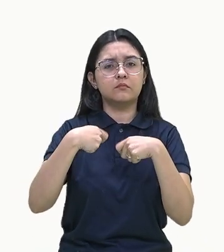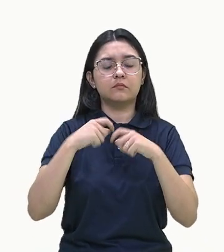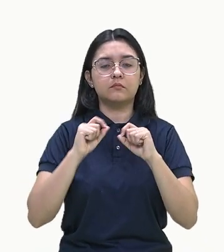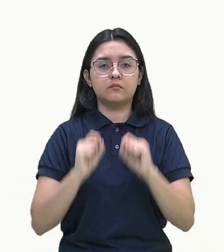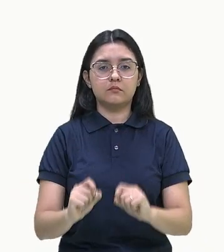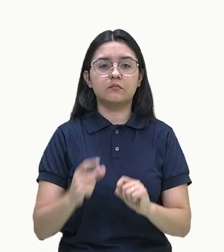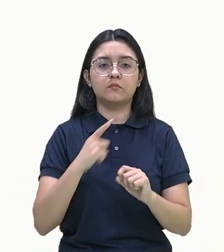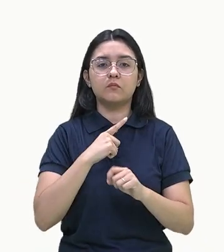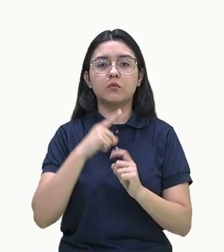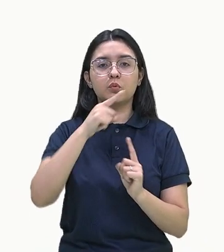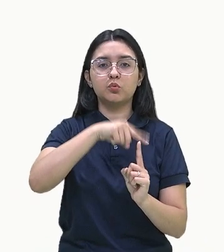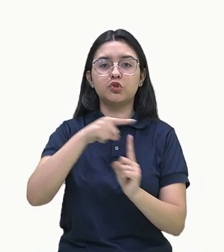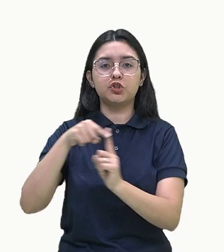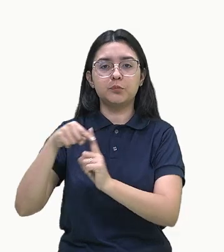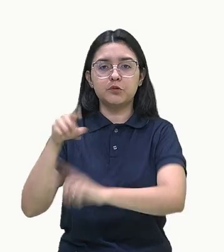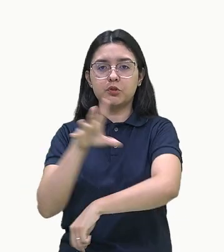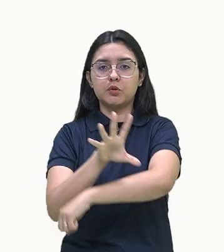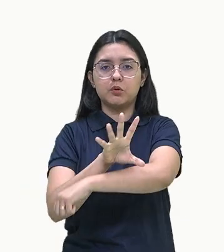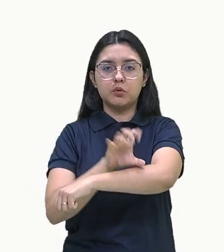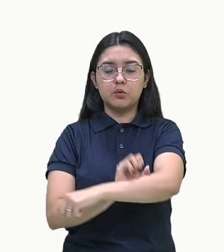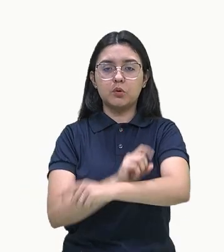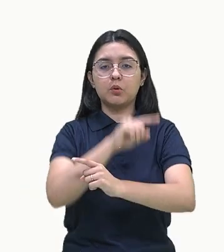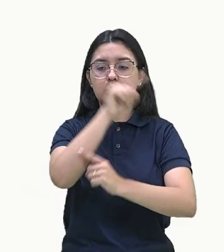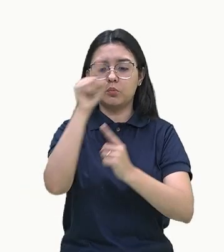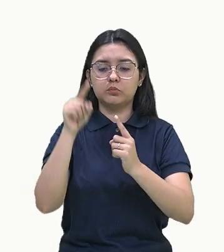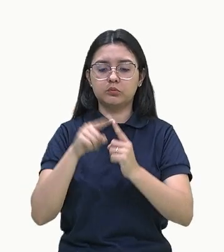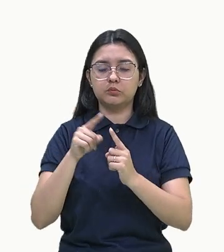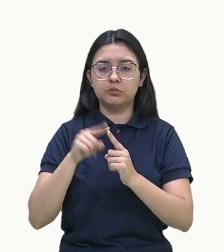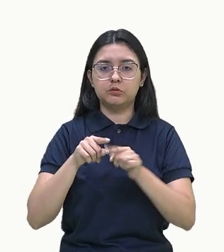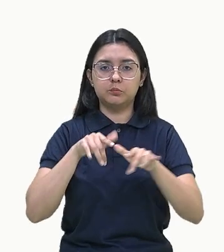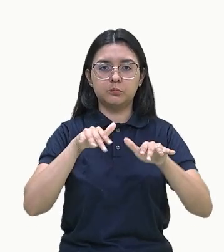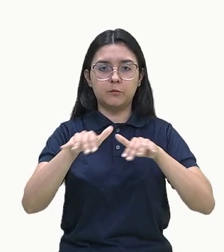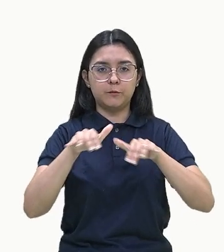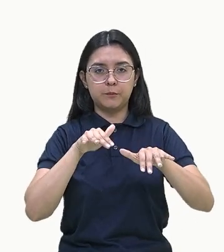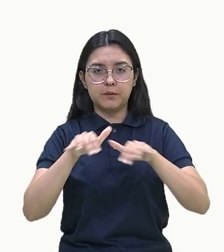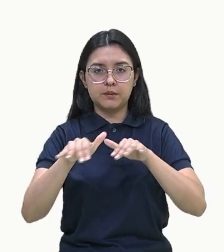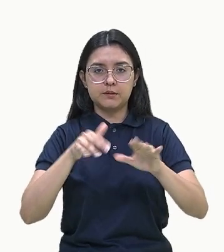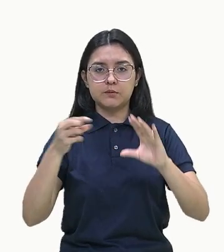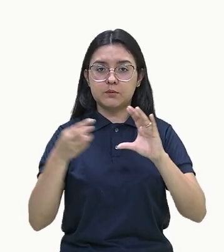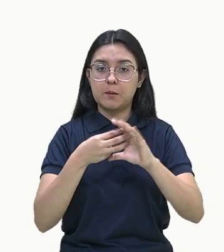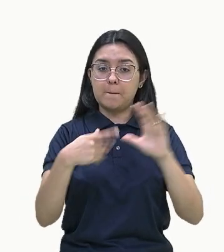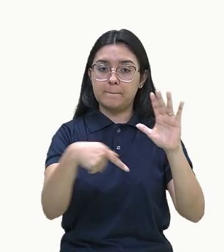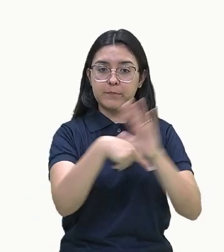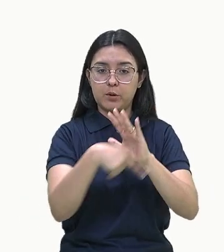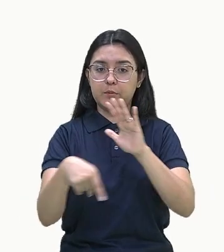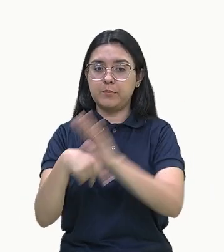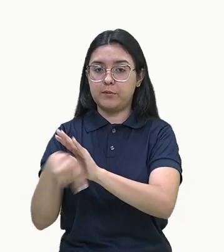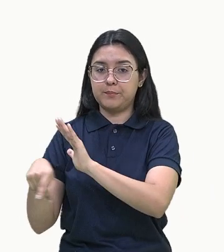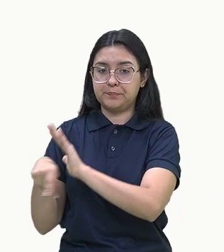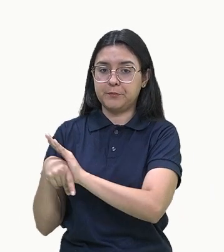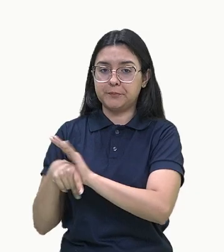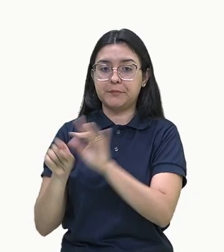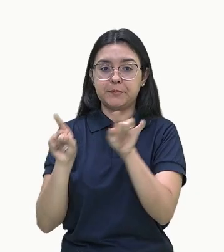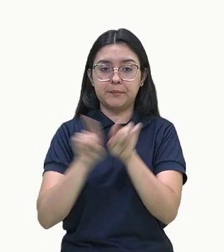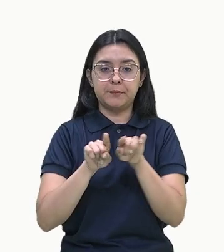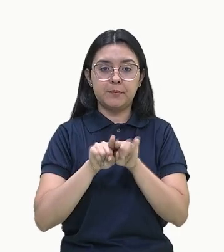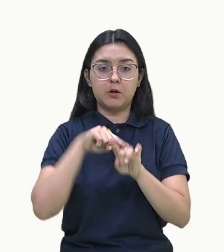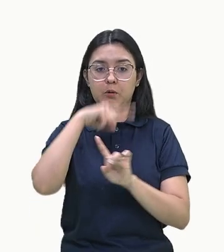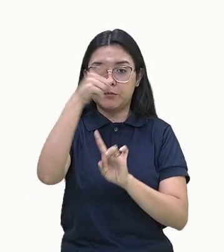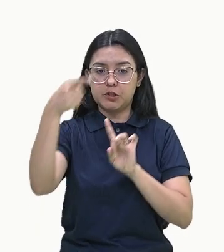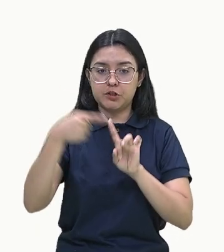de contração, um tipo de movimentação dessas células específicas, as funções que eles